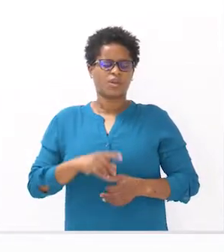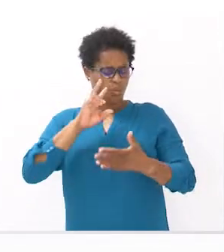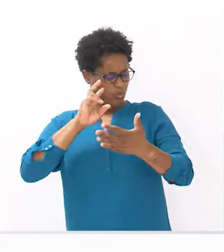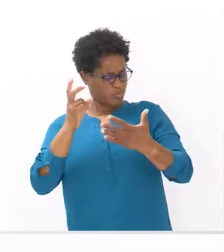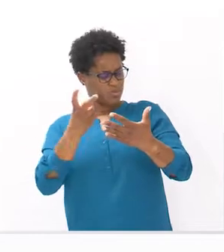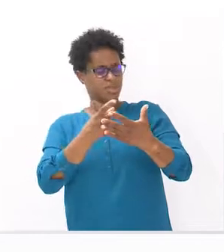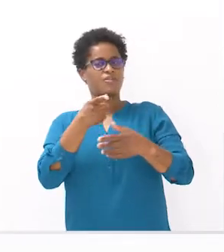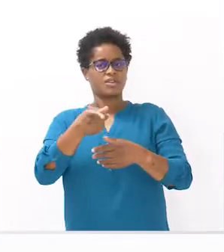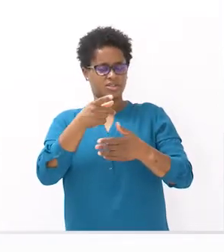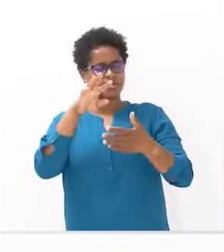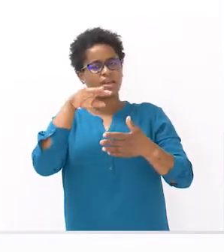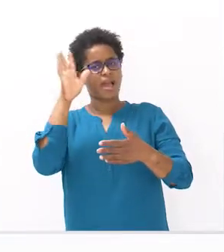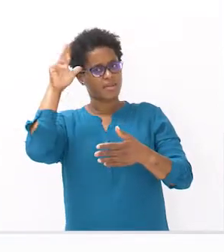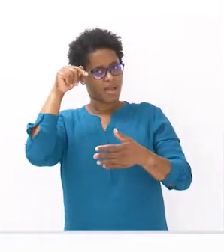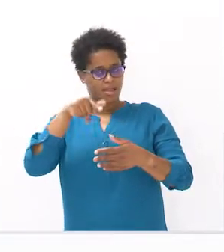Observem este animal.